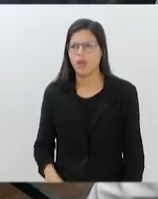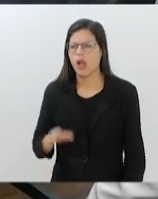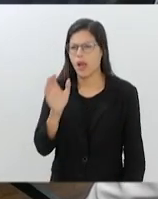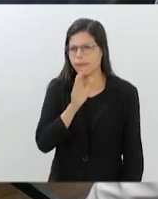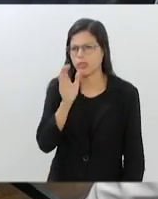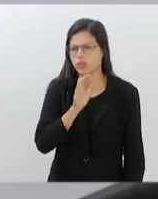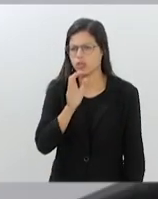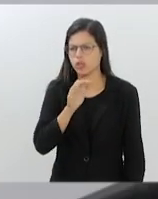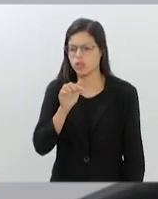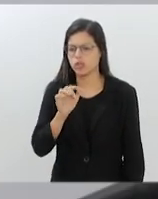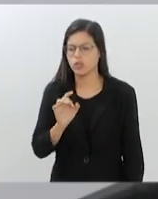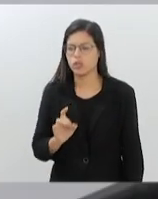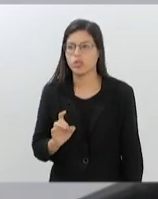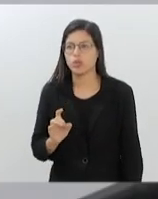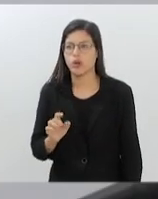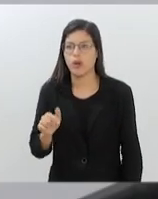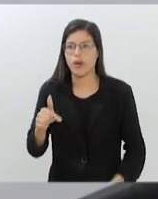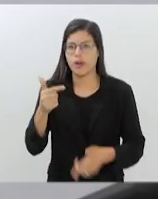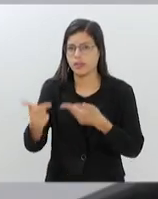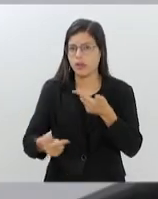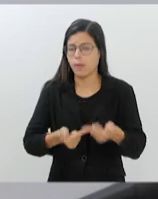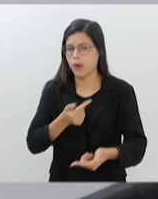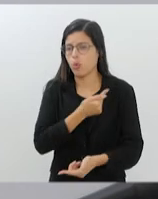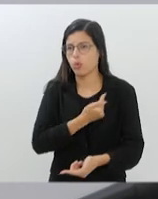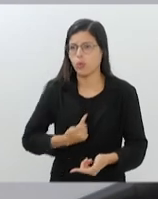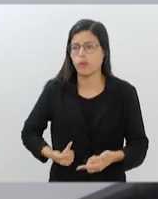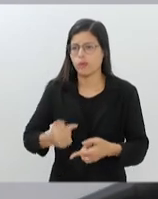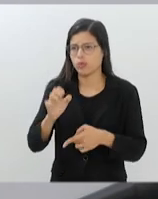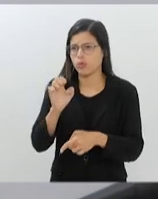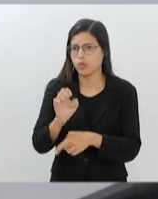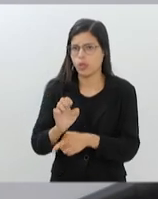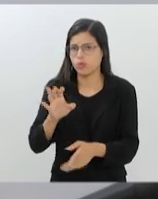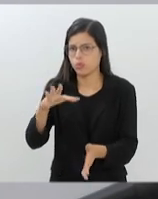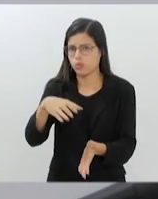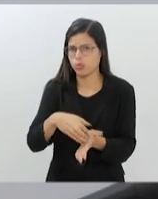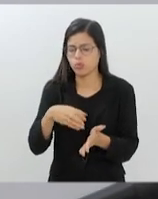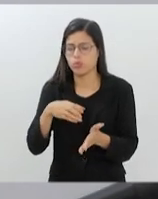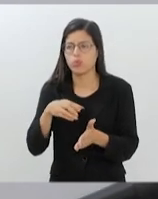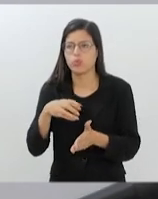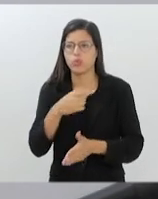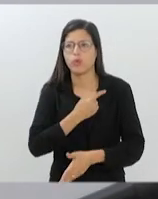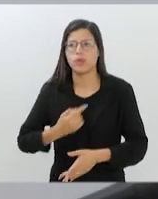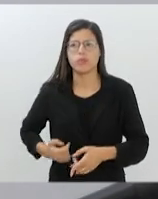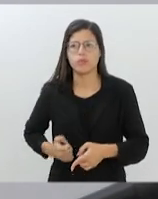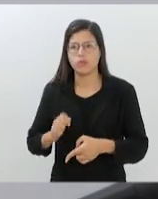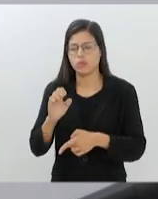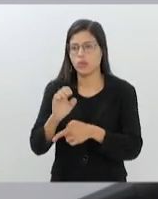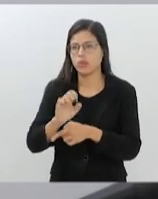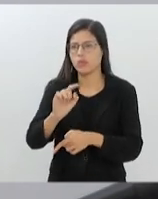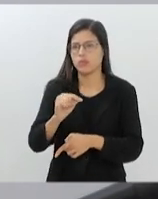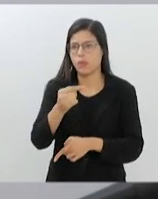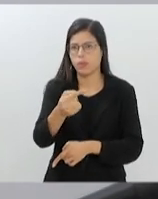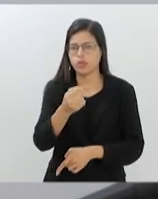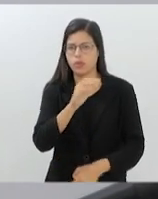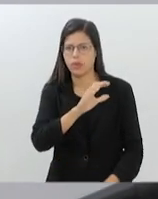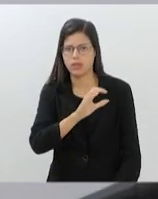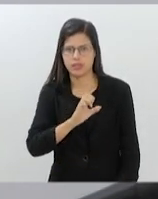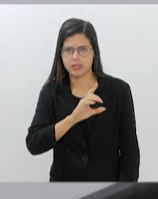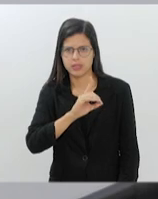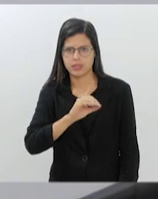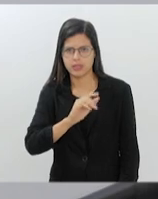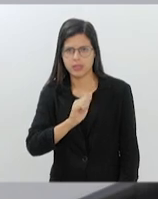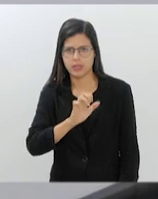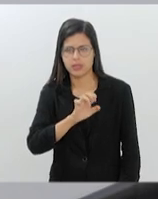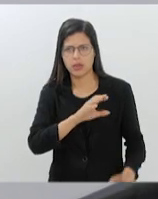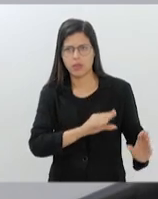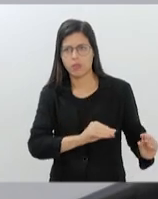formar ela trabalhou no governo do estado no núcleo do Governo do Estado ok depois foi pra Sedai quando se deu essa ida paraa Sedai a convite de